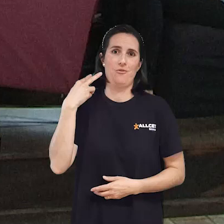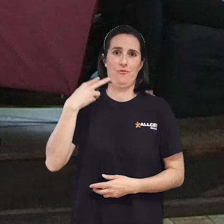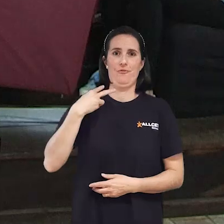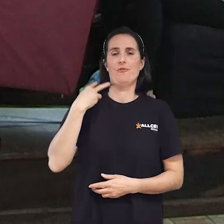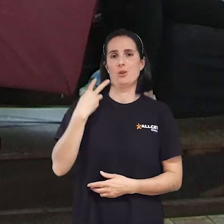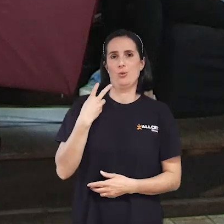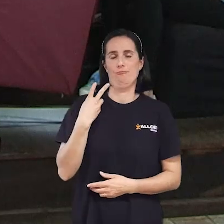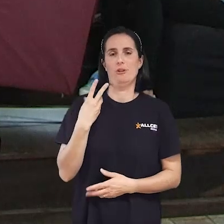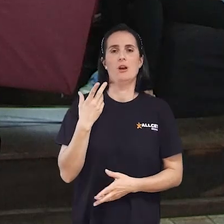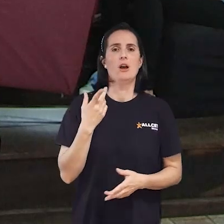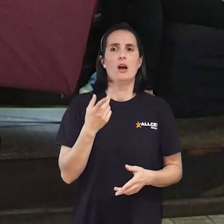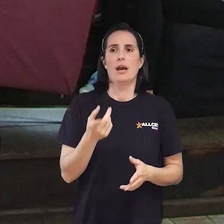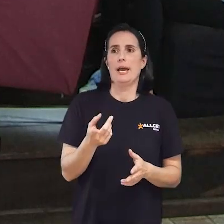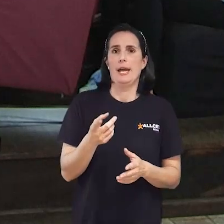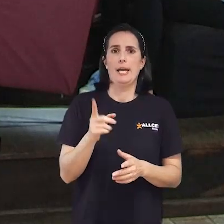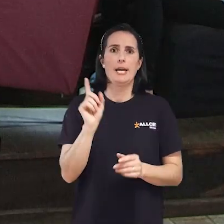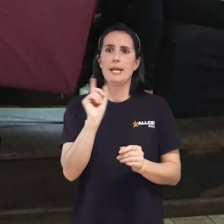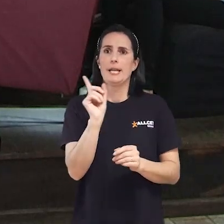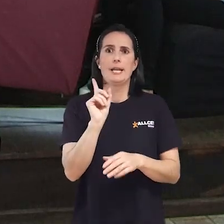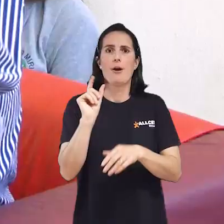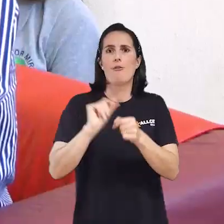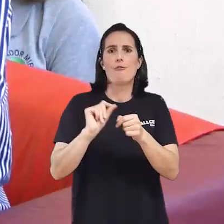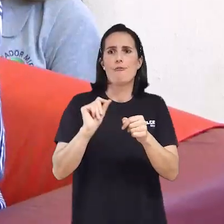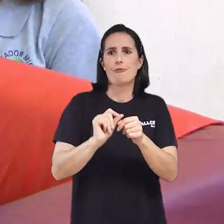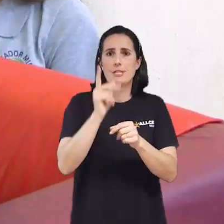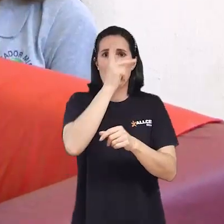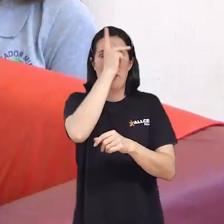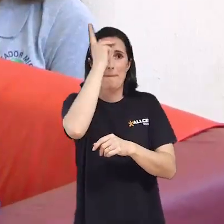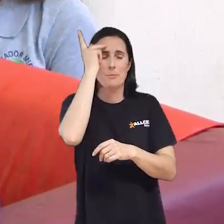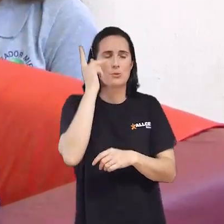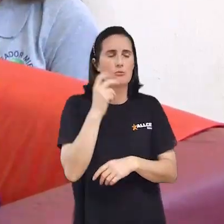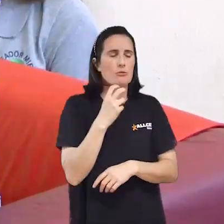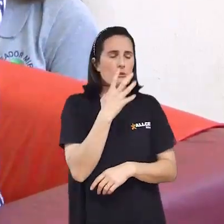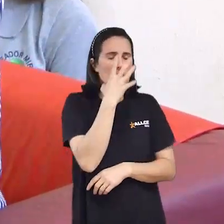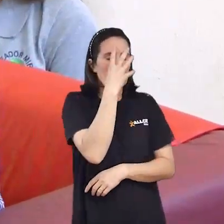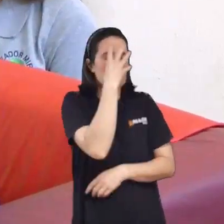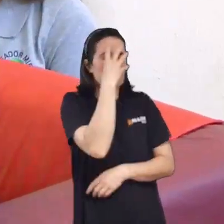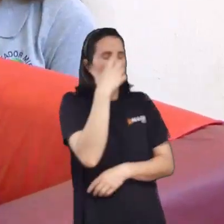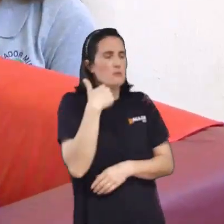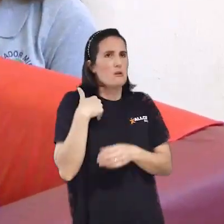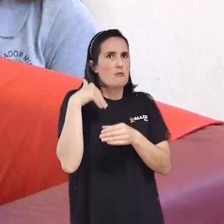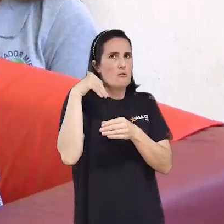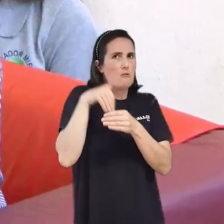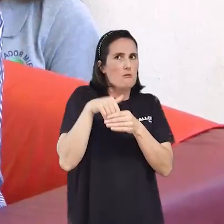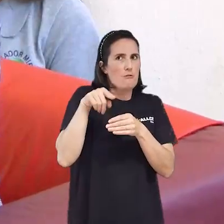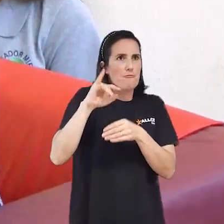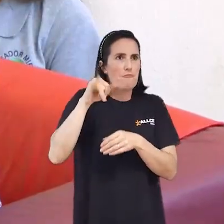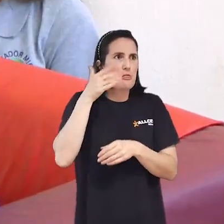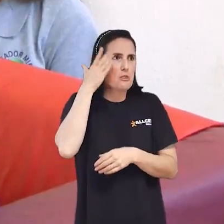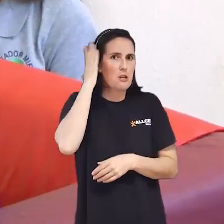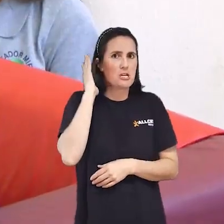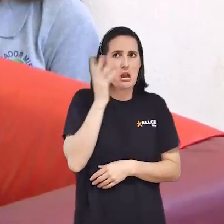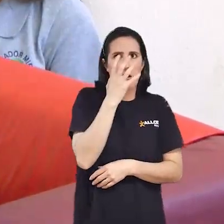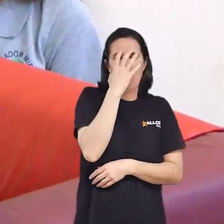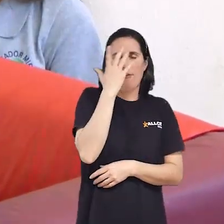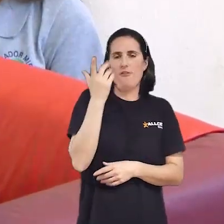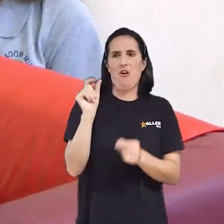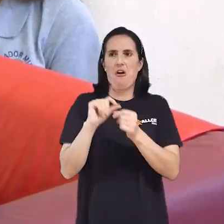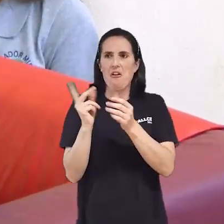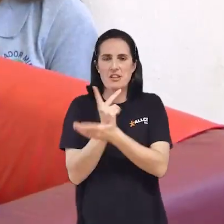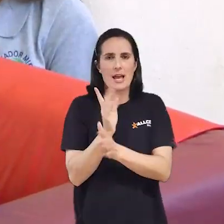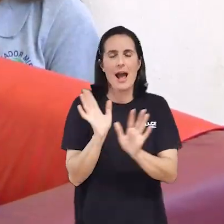O meu maior sonho, Cauã, é ser um bom vereador. Ponto. Né? Ser um bom